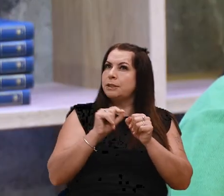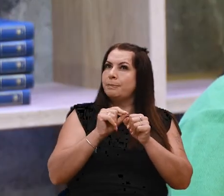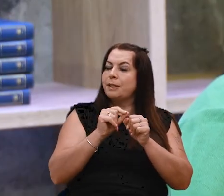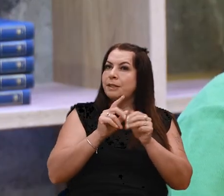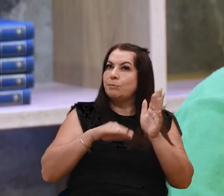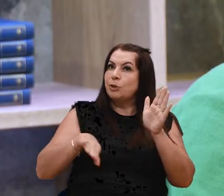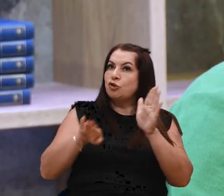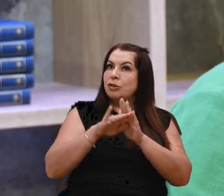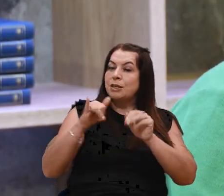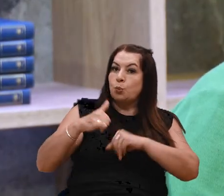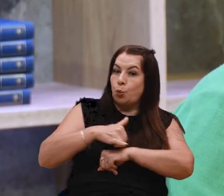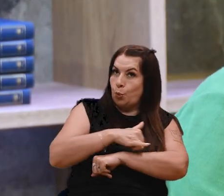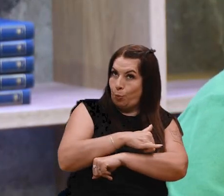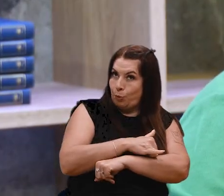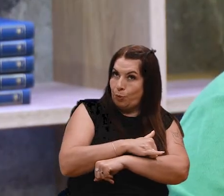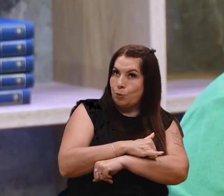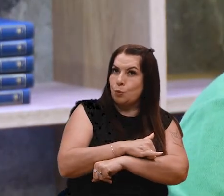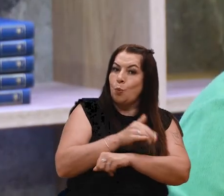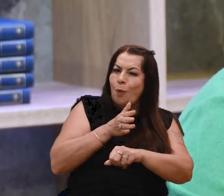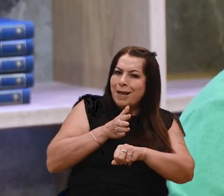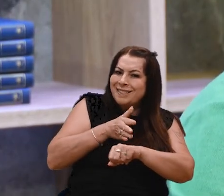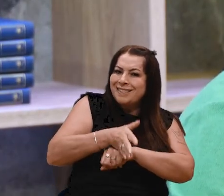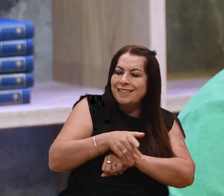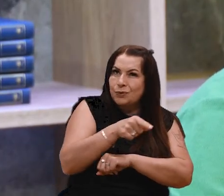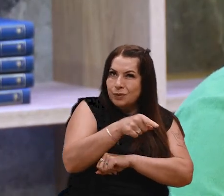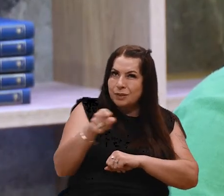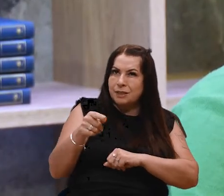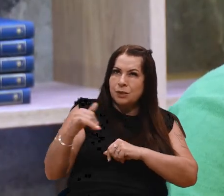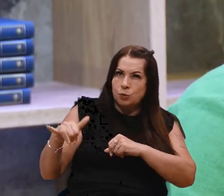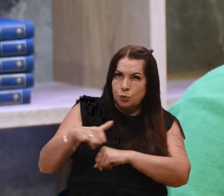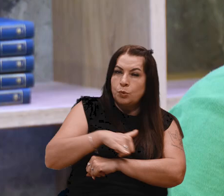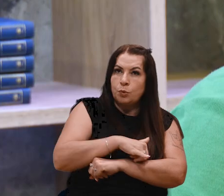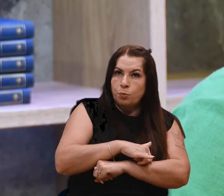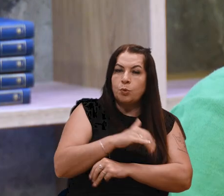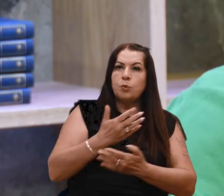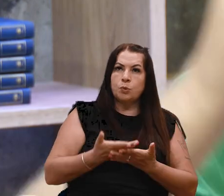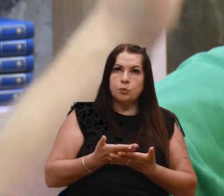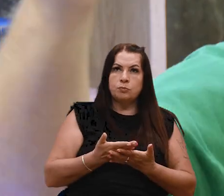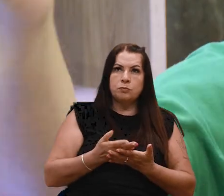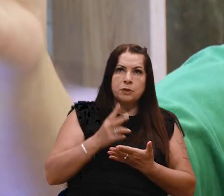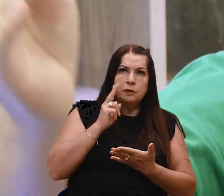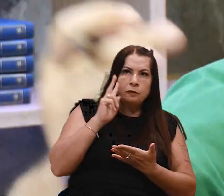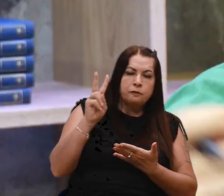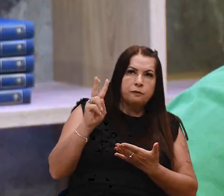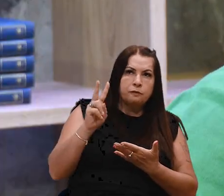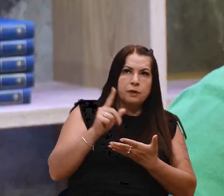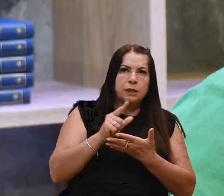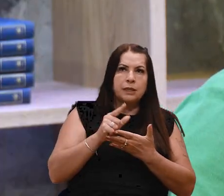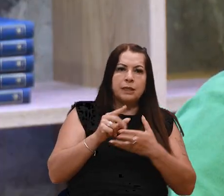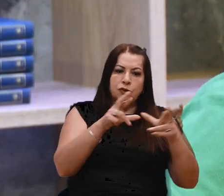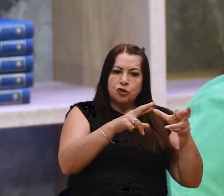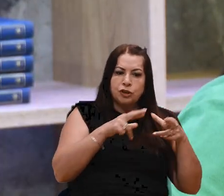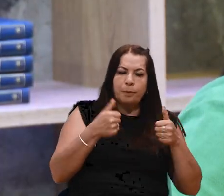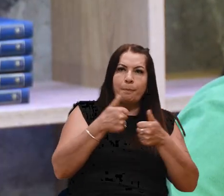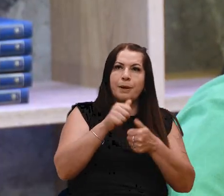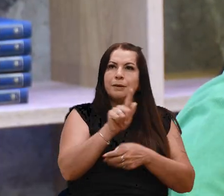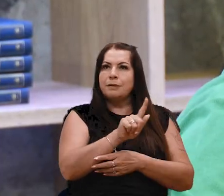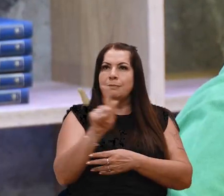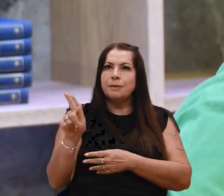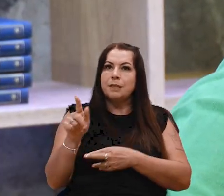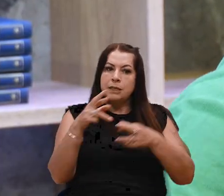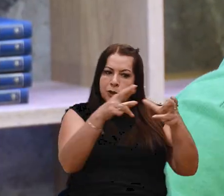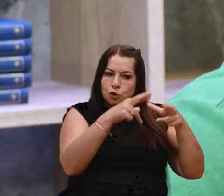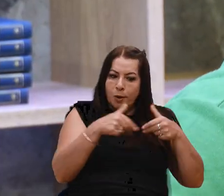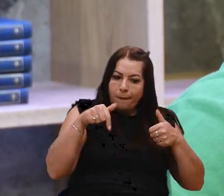do aeroporto. Esses acessos do aeroporto, a gente viu uma mobilização da região das Hortênsias, da nossa região